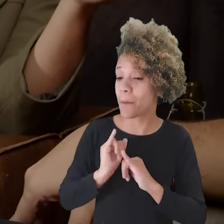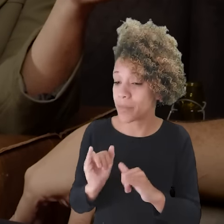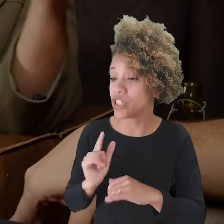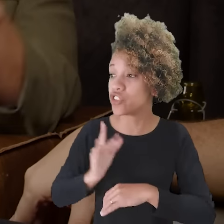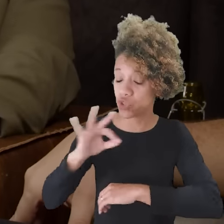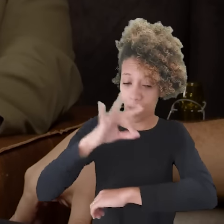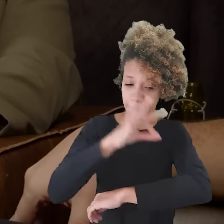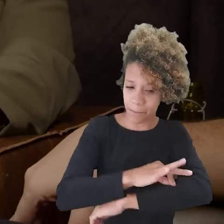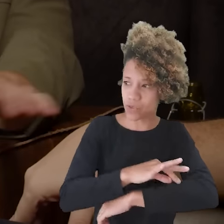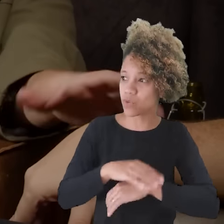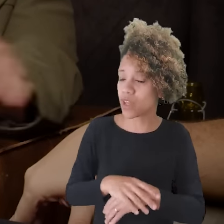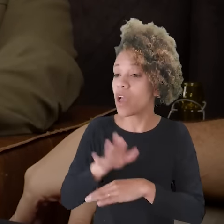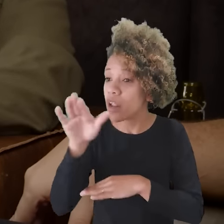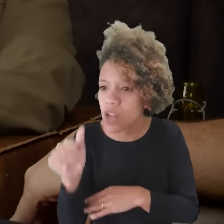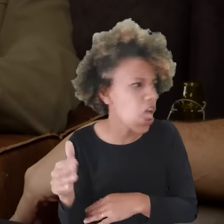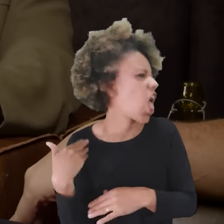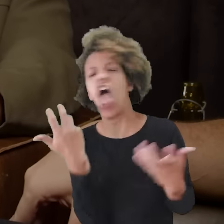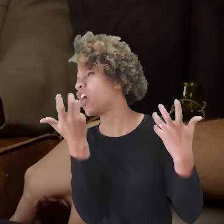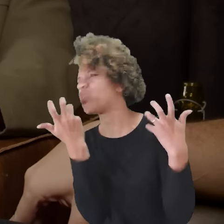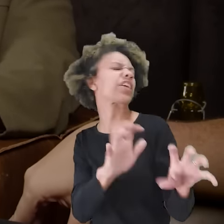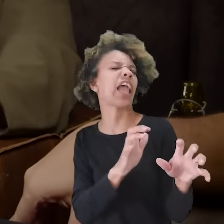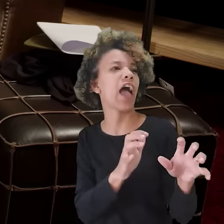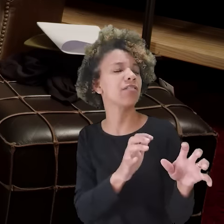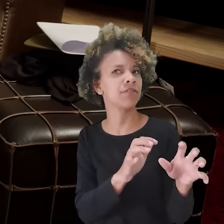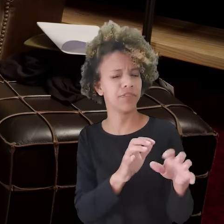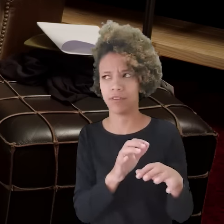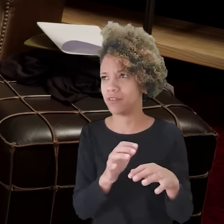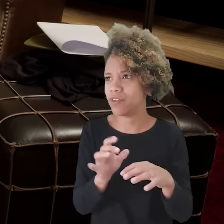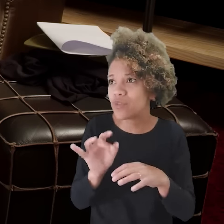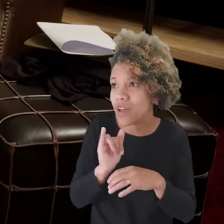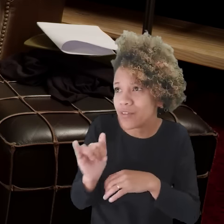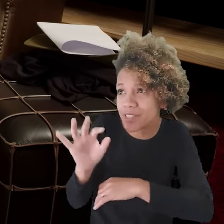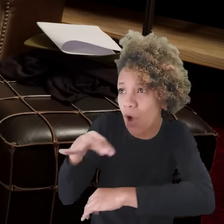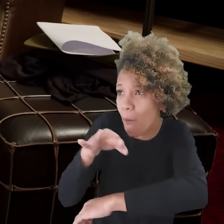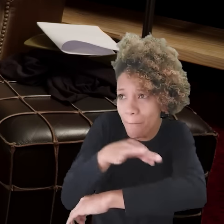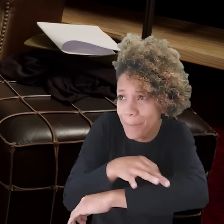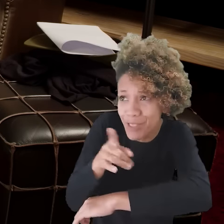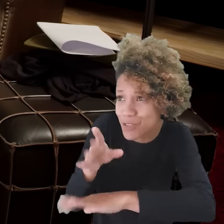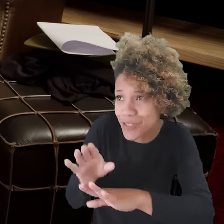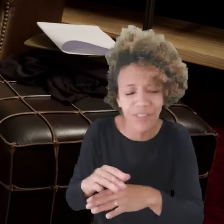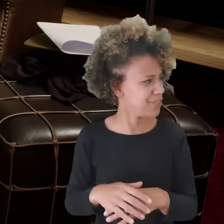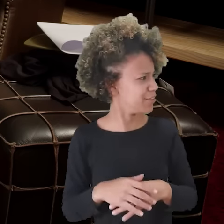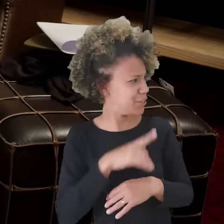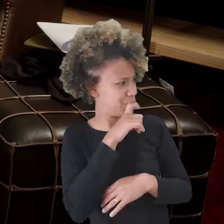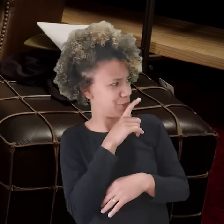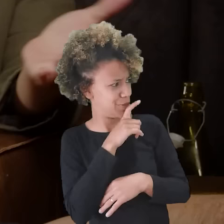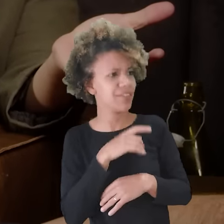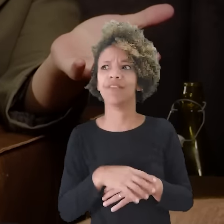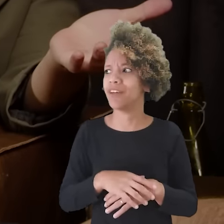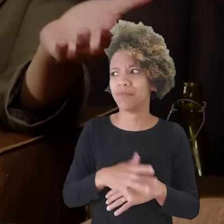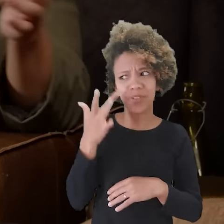que tinha um besouro nela e ele tocou nela eu não quero mais Jura não tinha essa visão